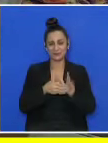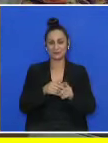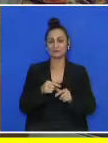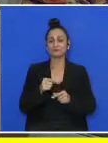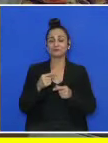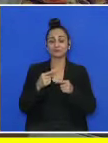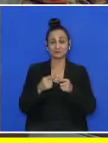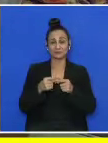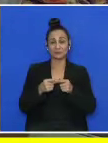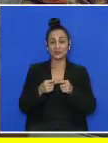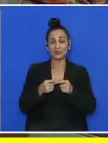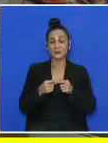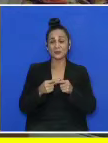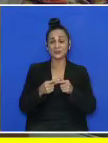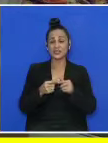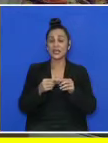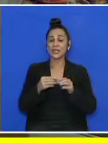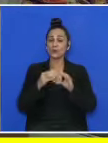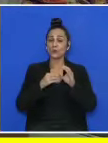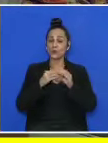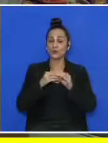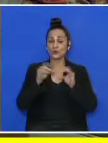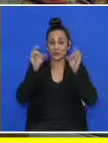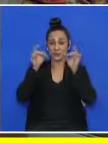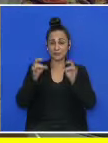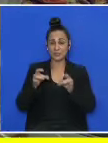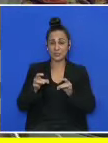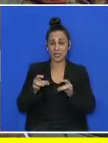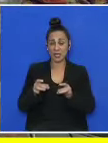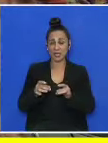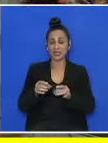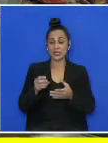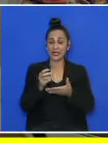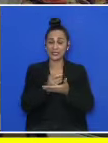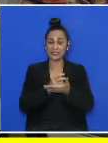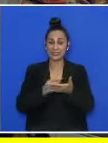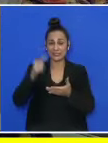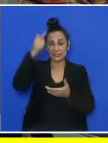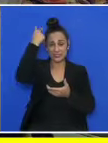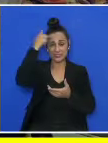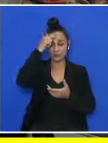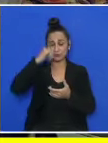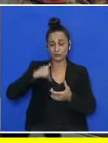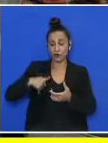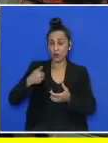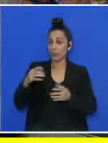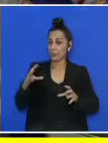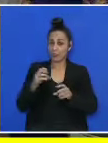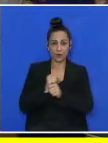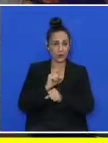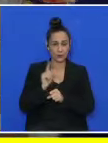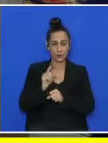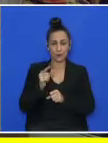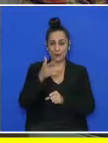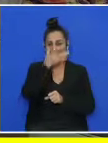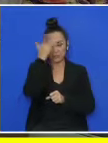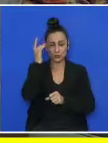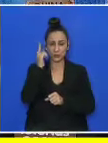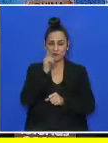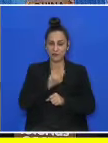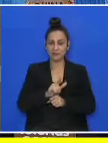se tratar de um concurso especial, na Quina de São João, o prêmio não acumula. Bem, tudo preparado aqui para o sorteio do